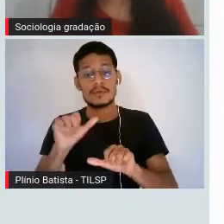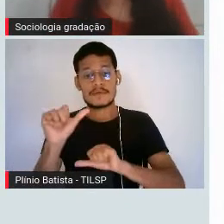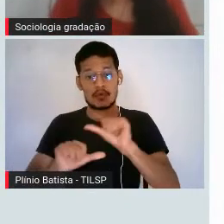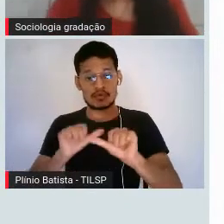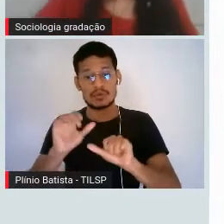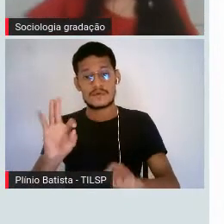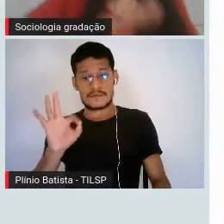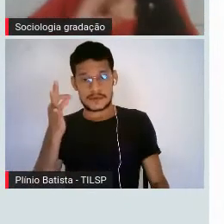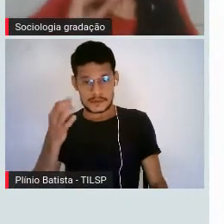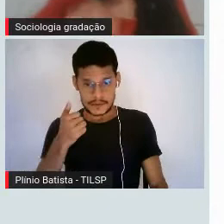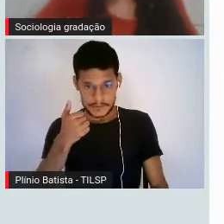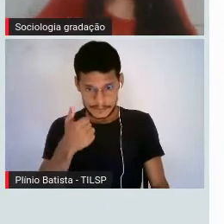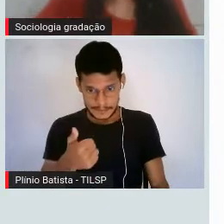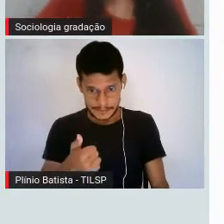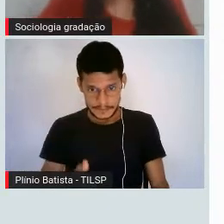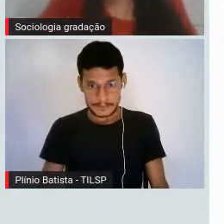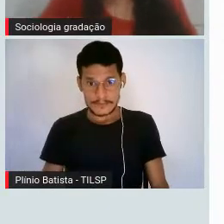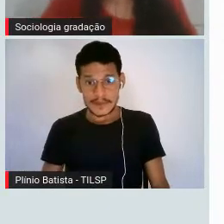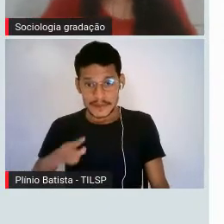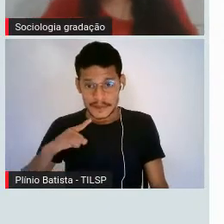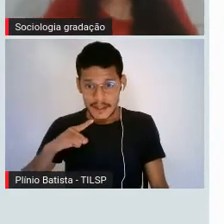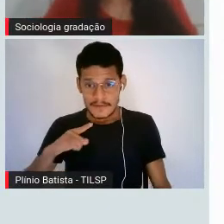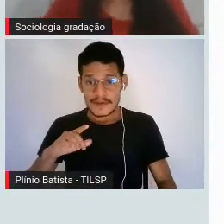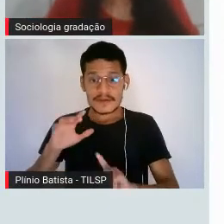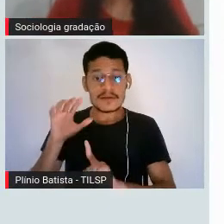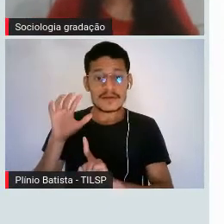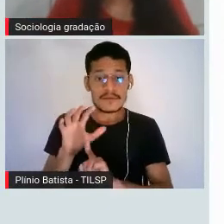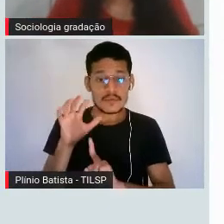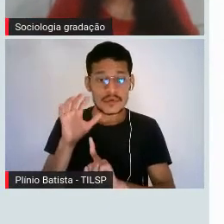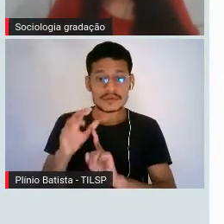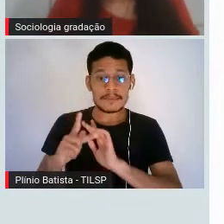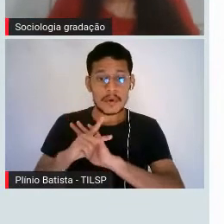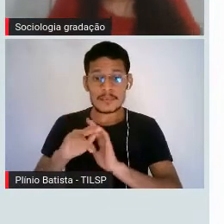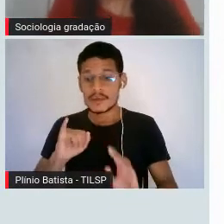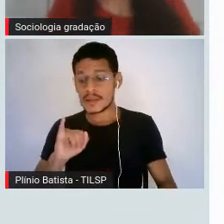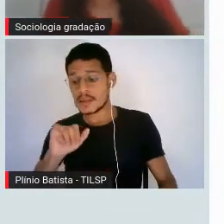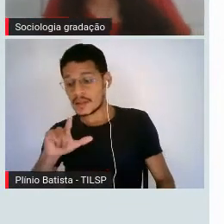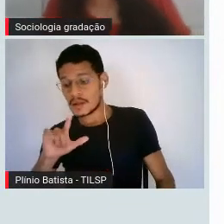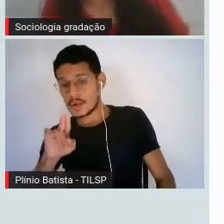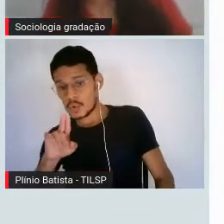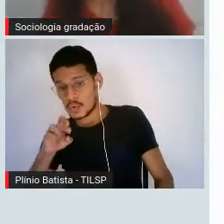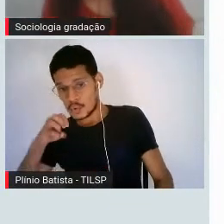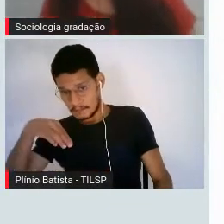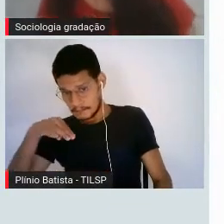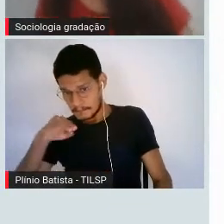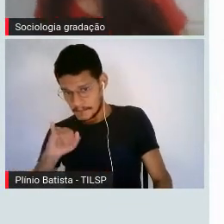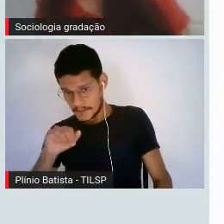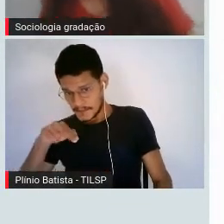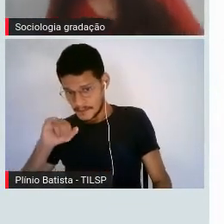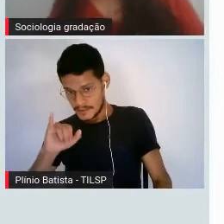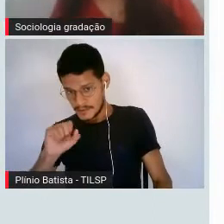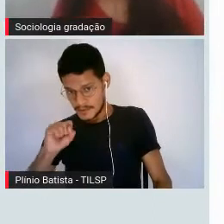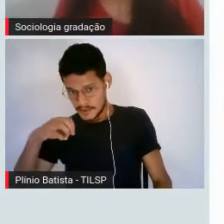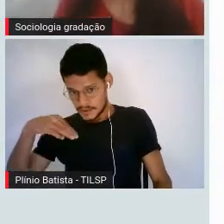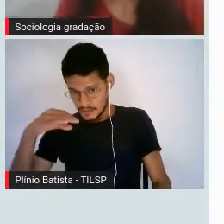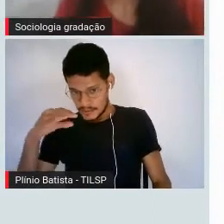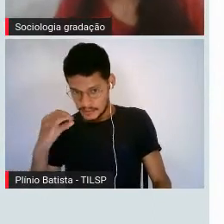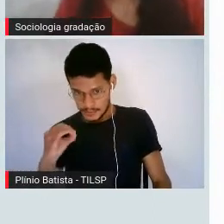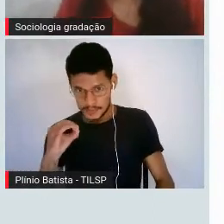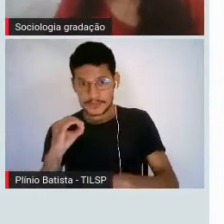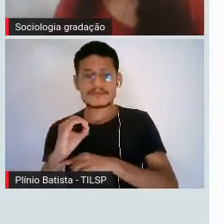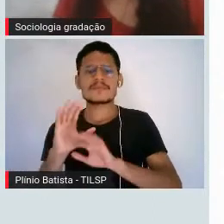Francesa, certo? Que teve influência do Iluminismo. A Revolução Francesa, ela